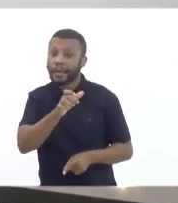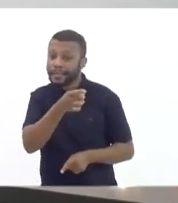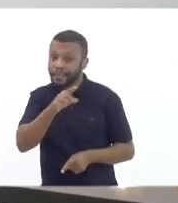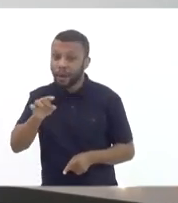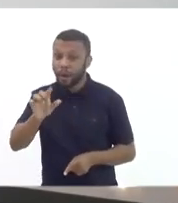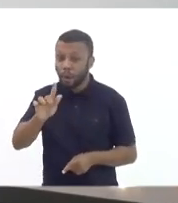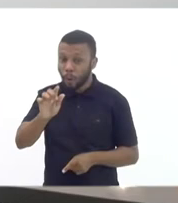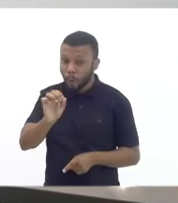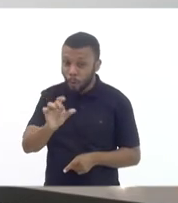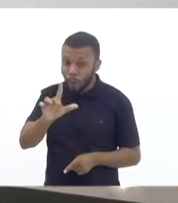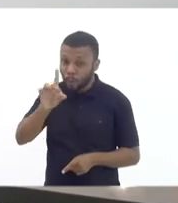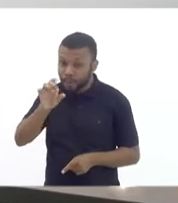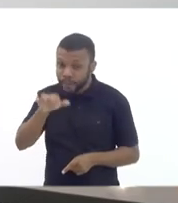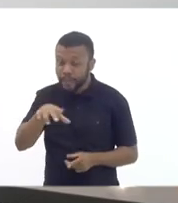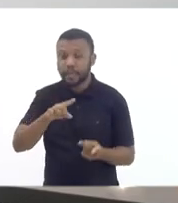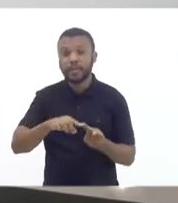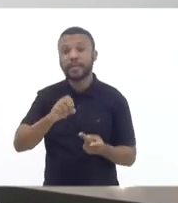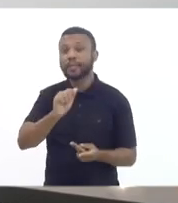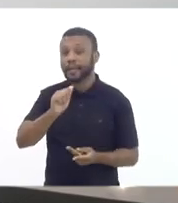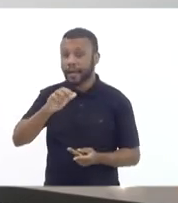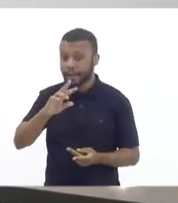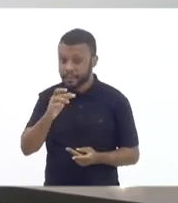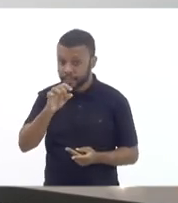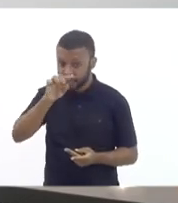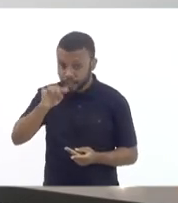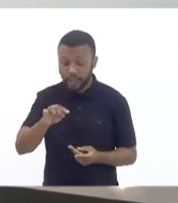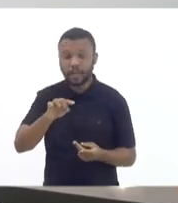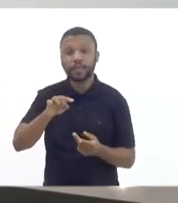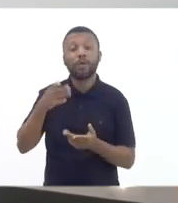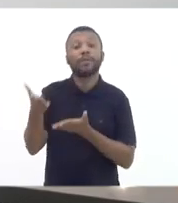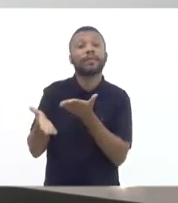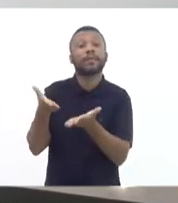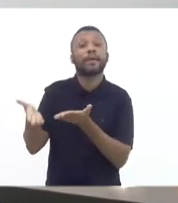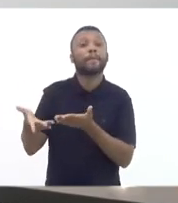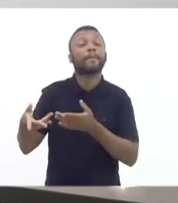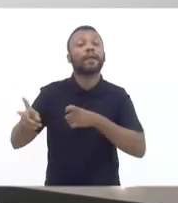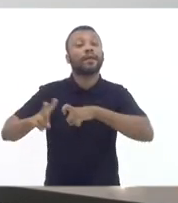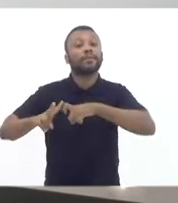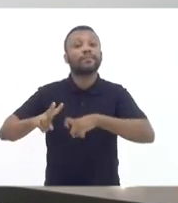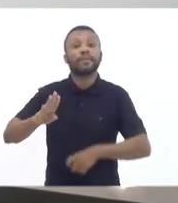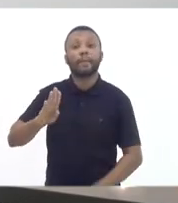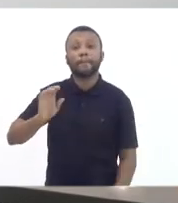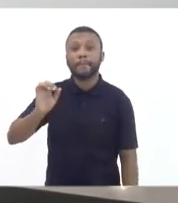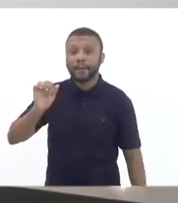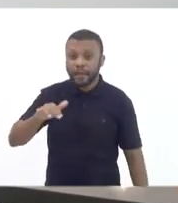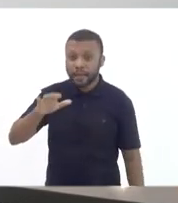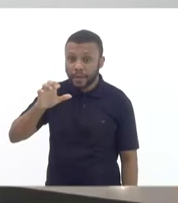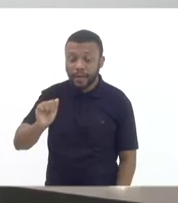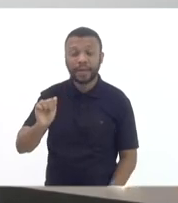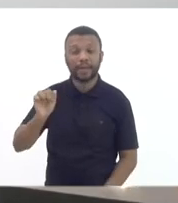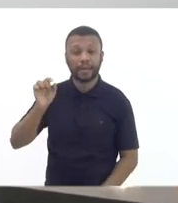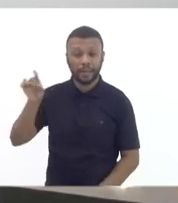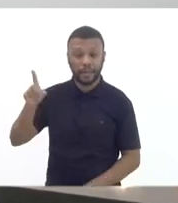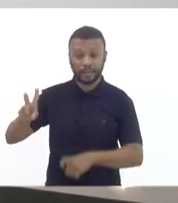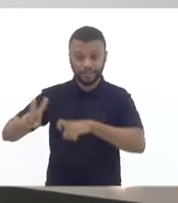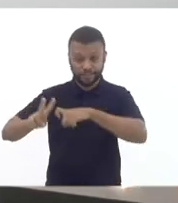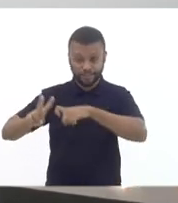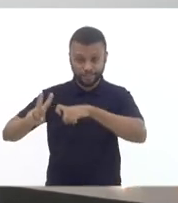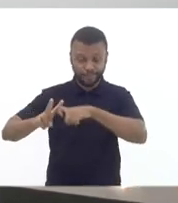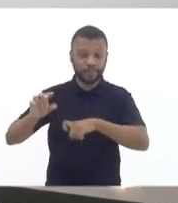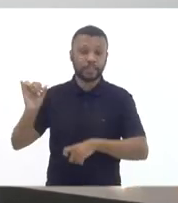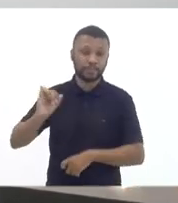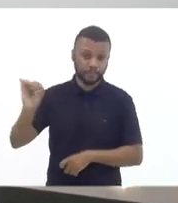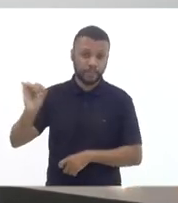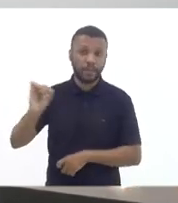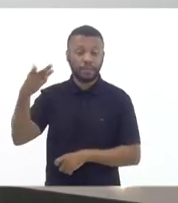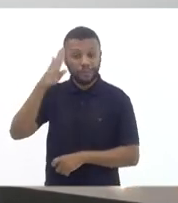Golden, eles comem sachê, eles são tratados pela doutora Bianca Couto da Dequet From Ipanema, uma das grandes